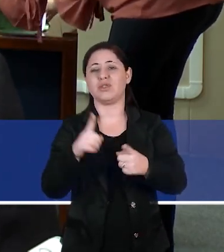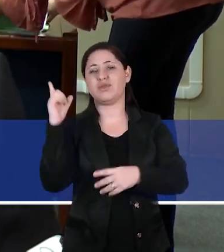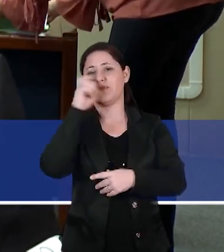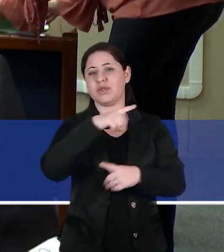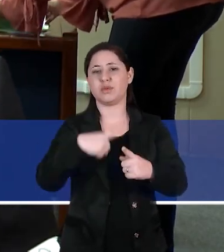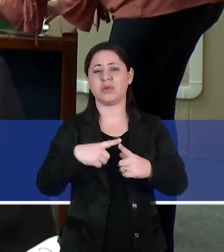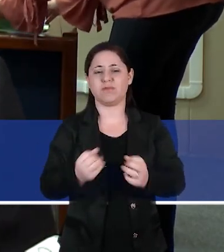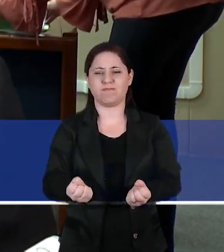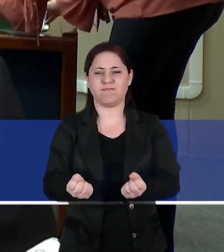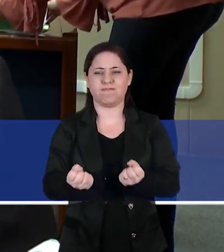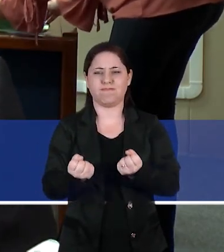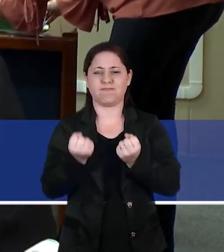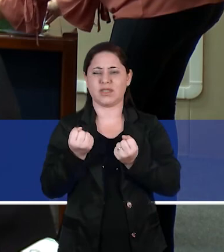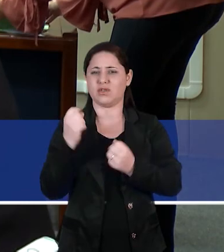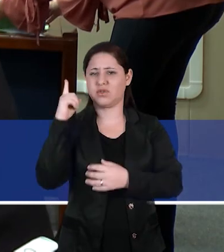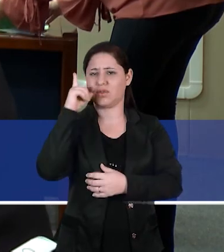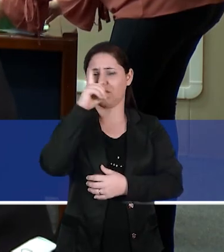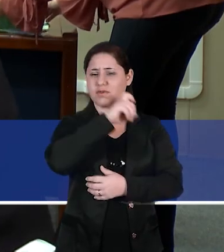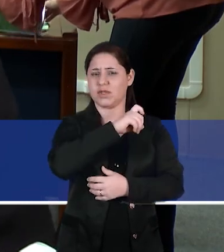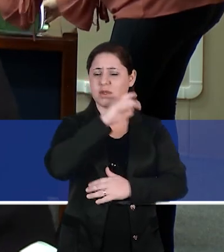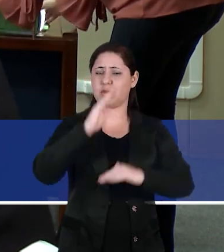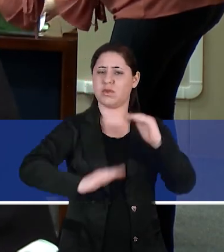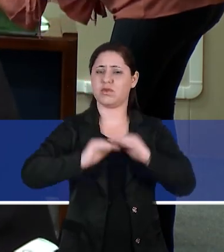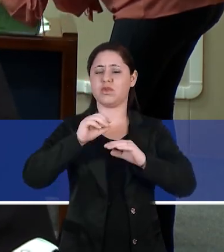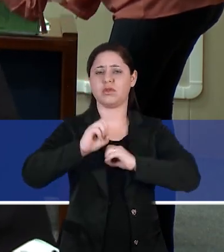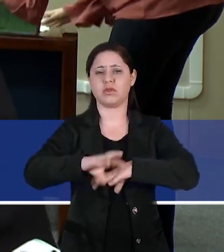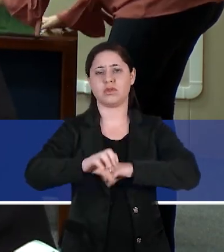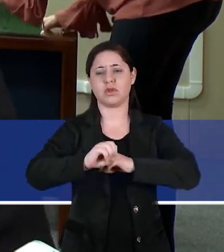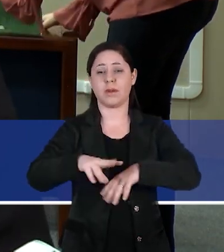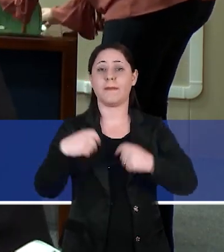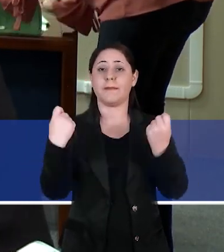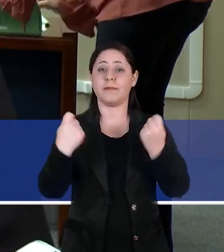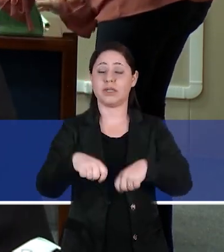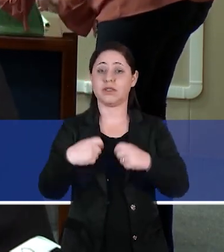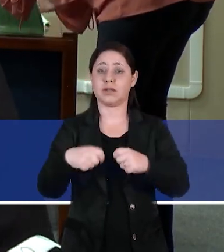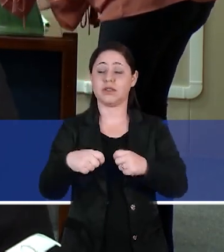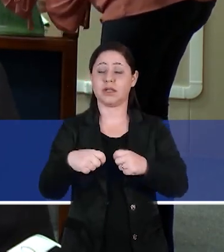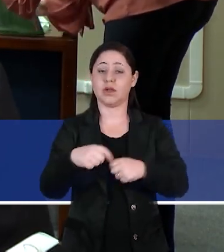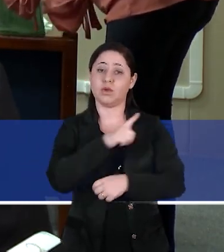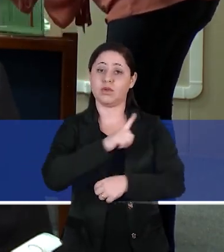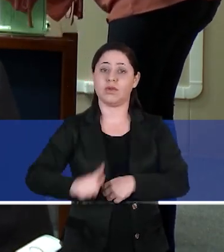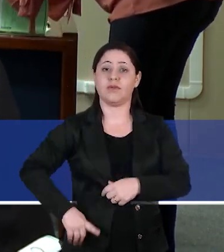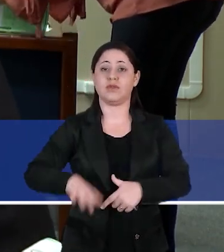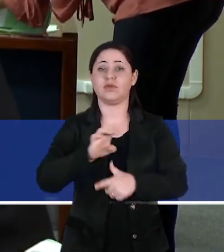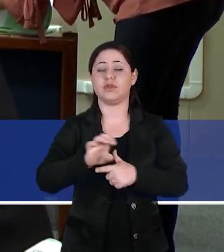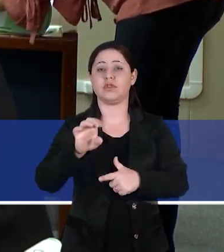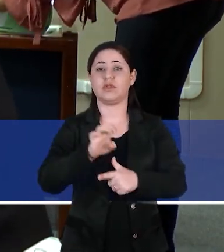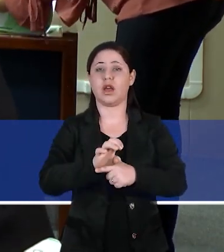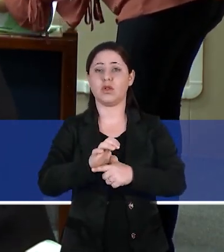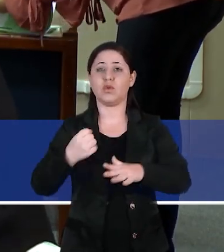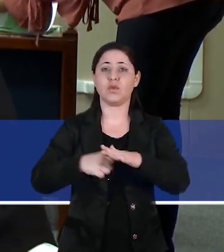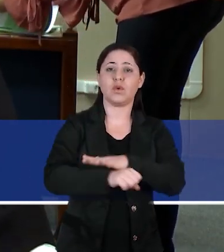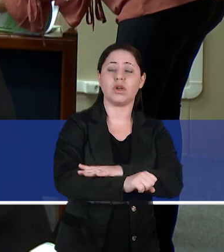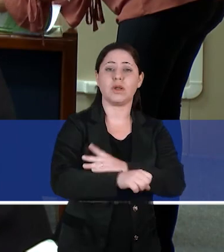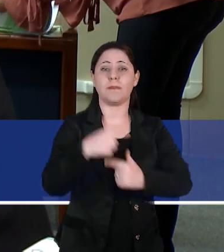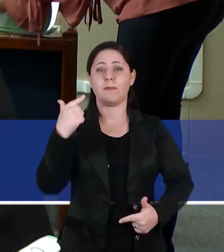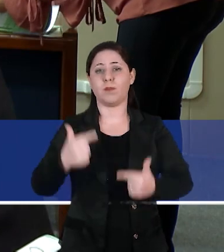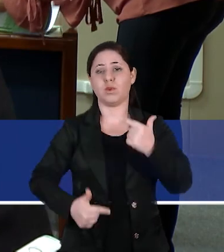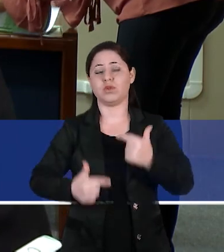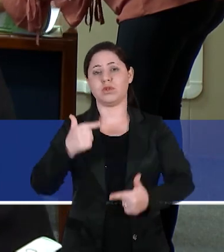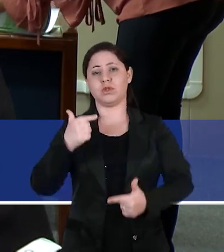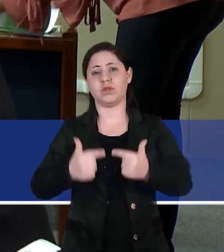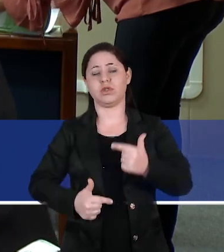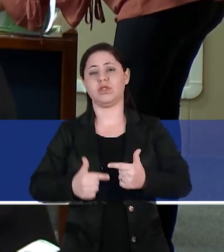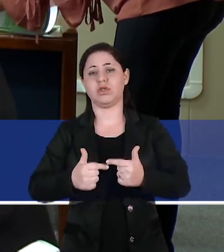existe uma carga, né, uma sobrecarga sobre o profissional da educação. É preciso então que o governo do estado implemente políticas